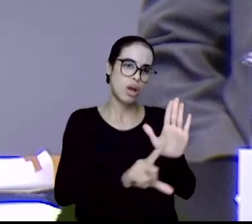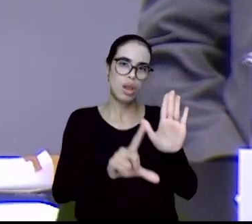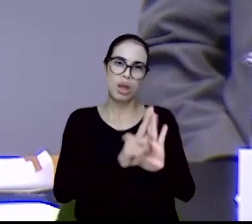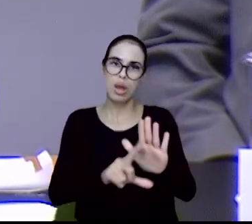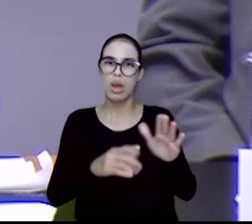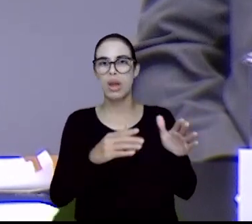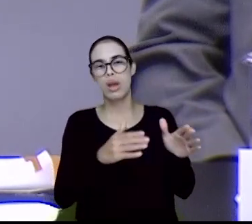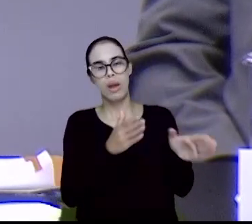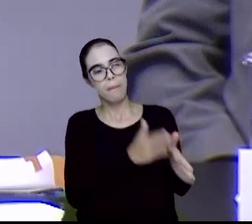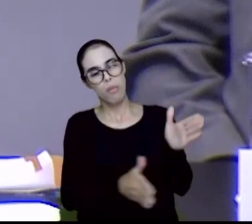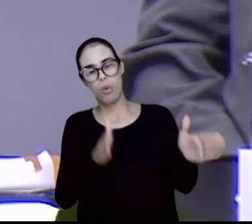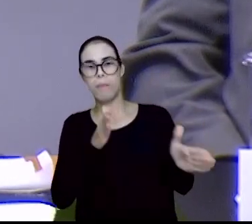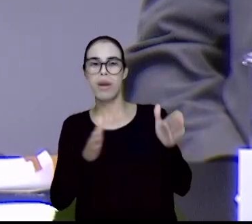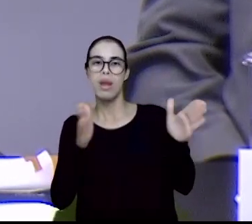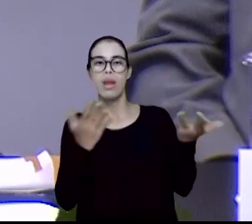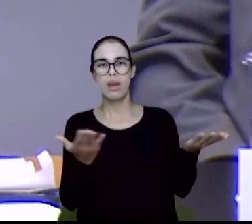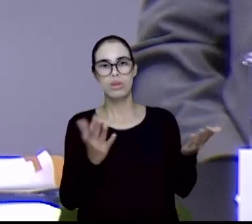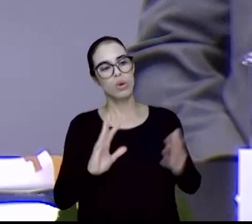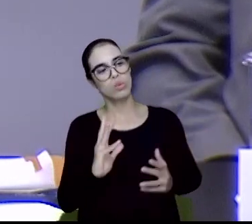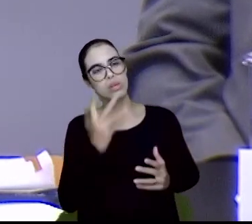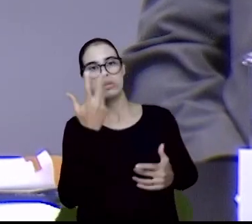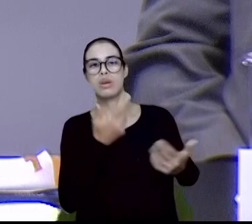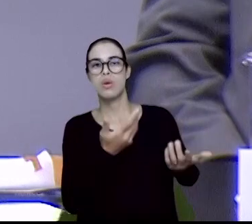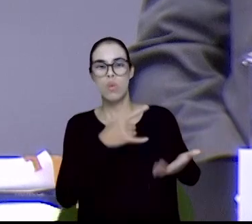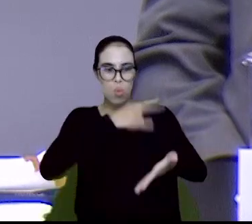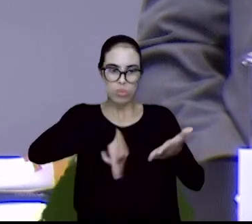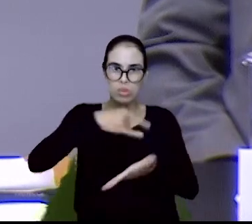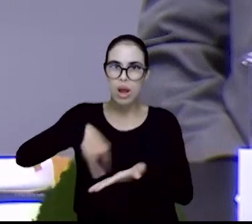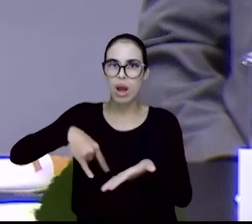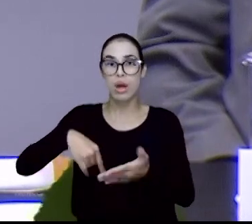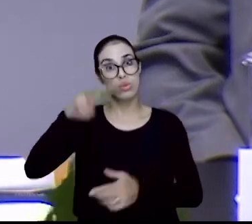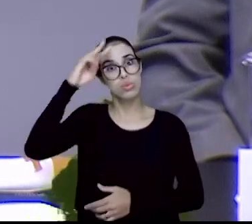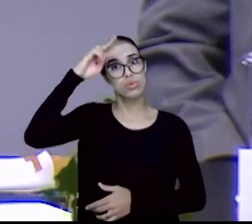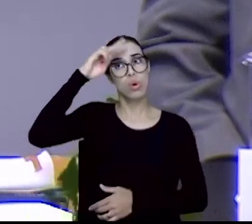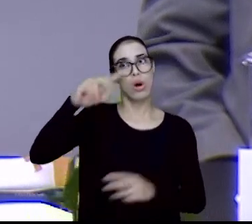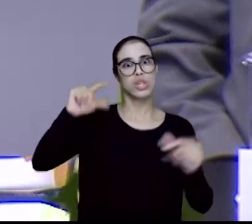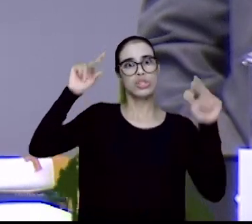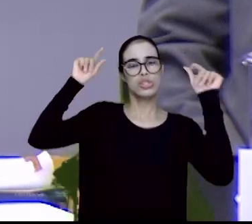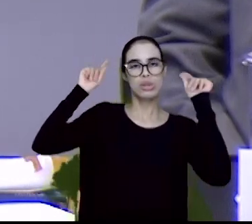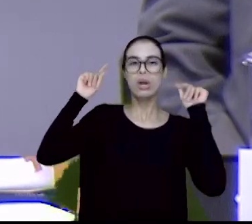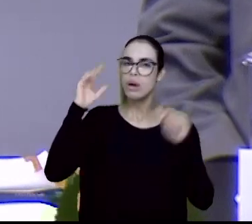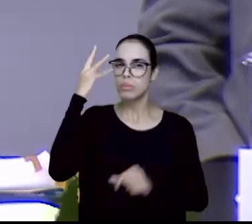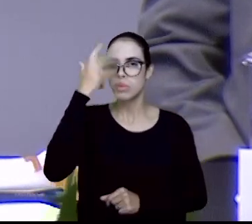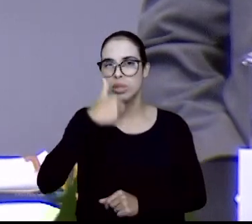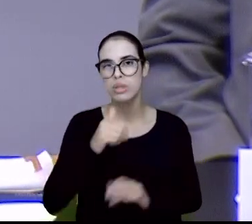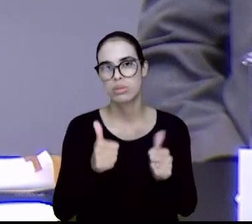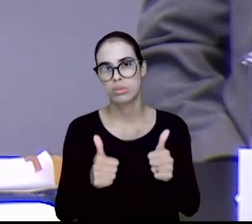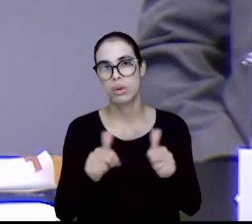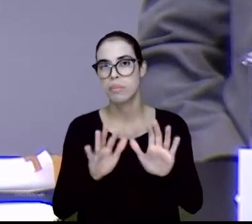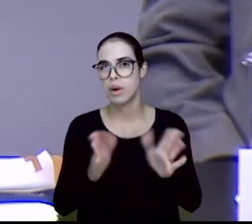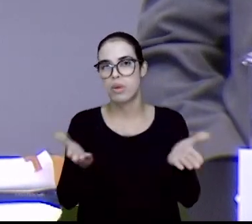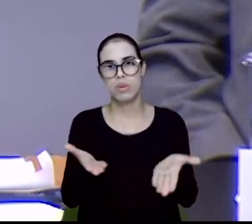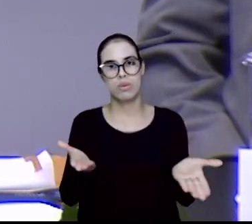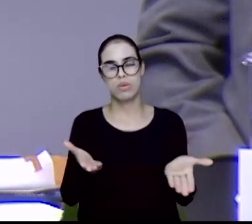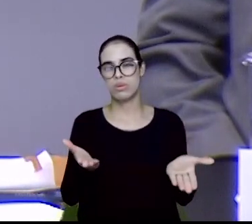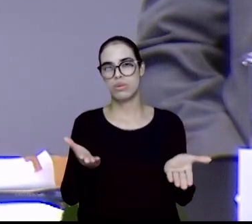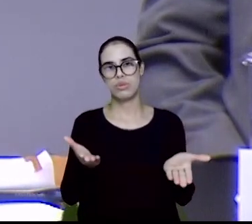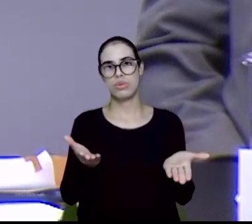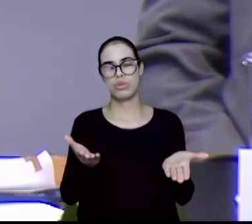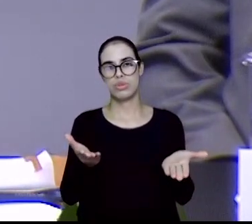contratualismo, do iluminismo, do liberalismo, até chegar à decisão. É bonito, mas hoje em dia o mundo já não comporta mais